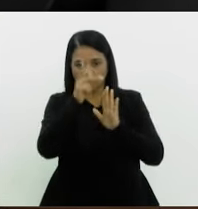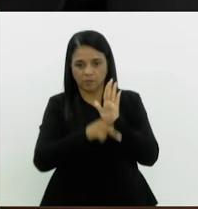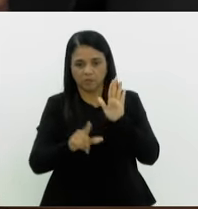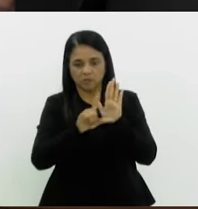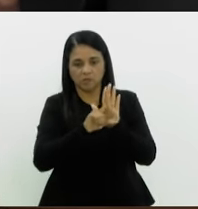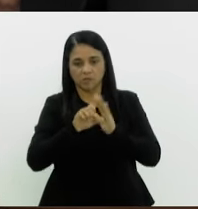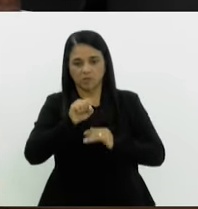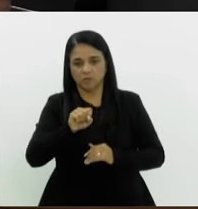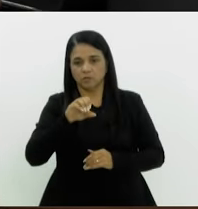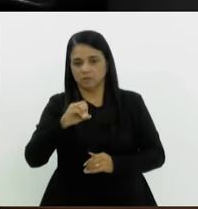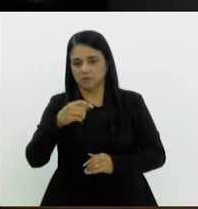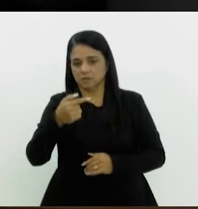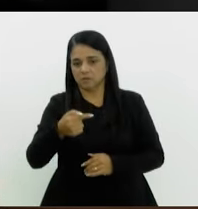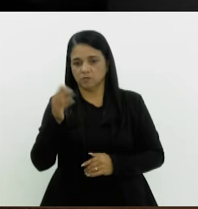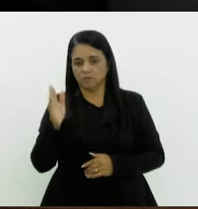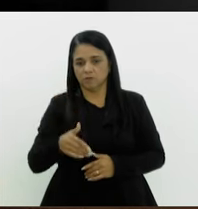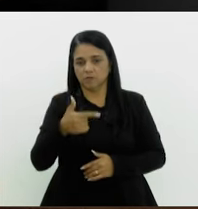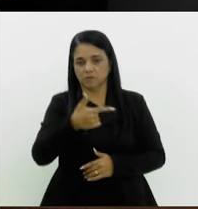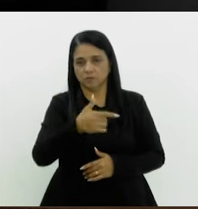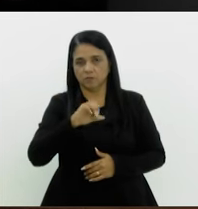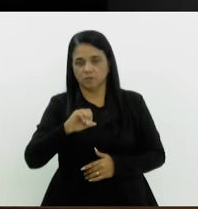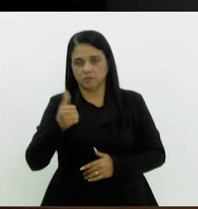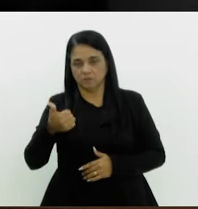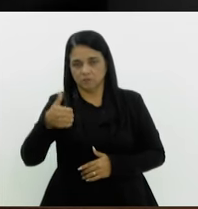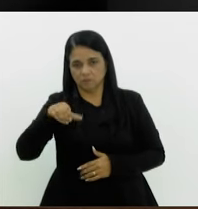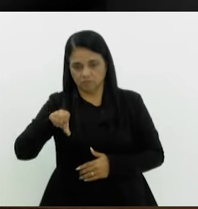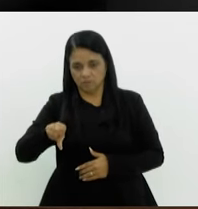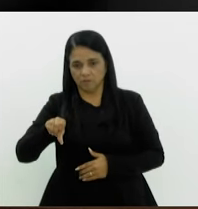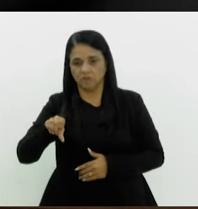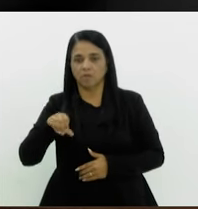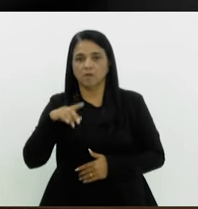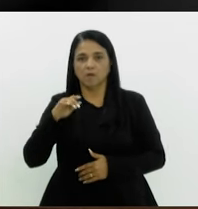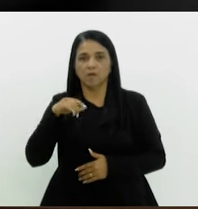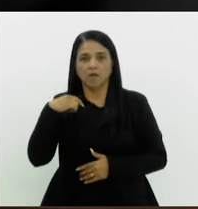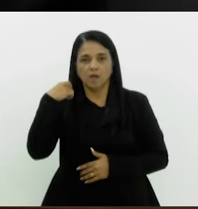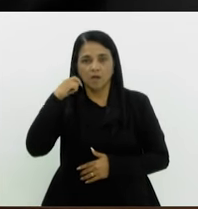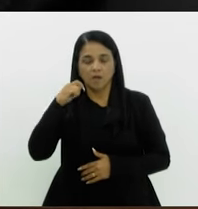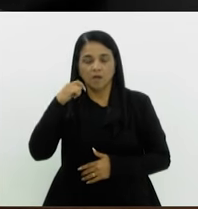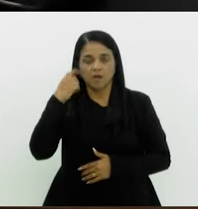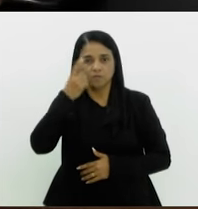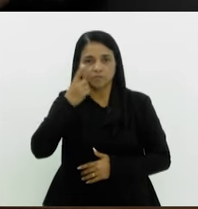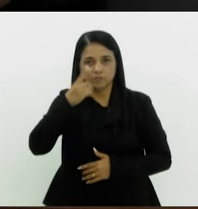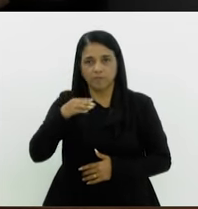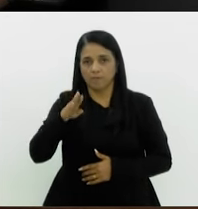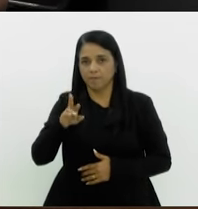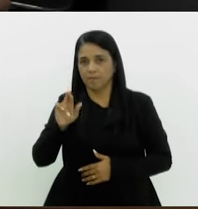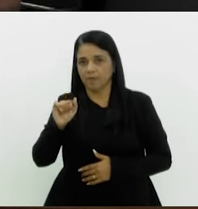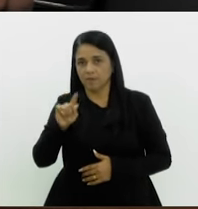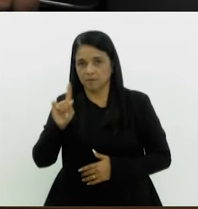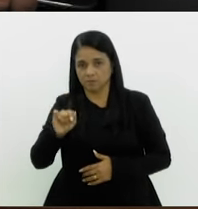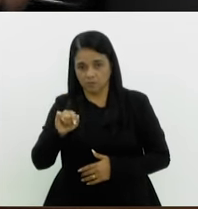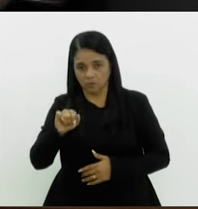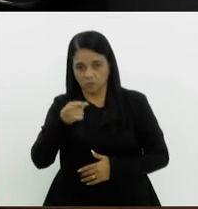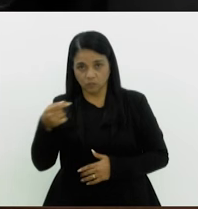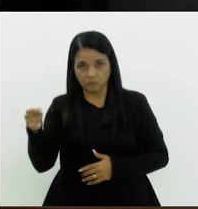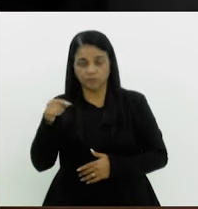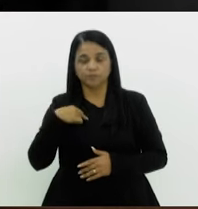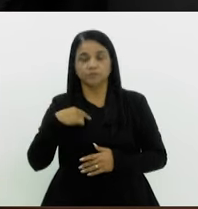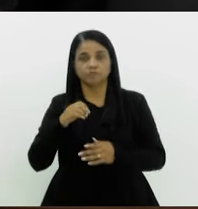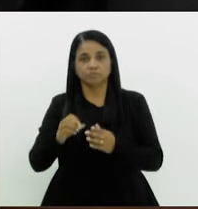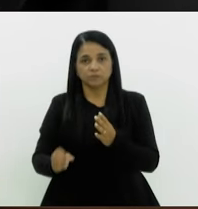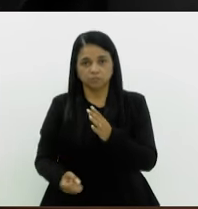de lei número 807, de 19, de autoria do deputado Brazão, que dispõe sobre a instalação